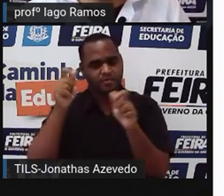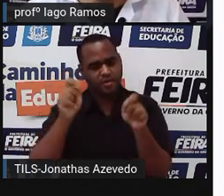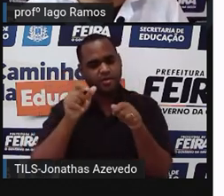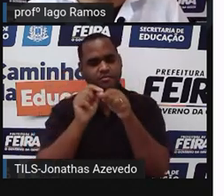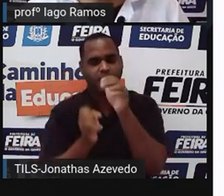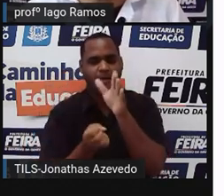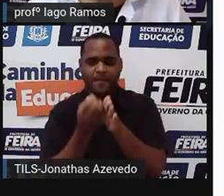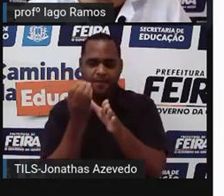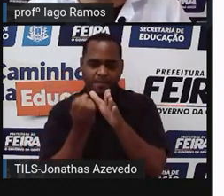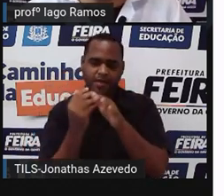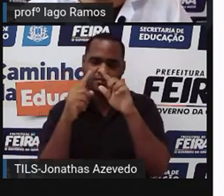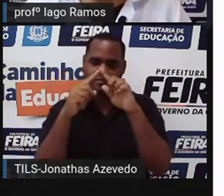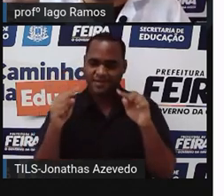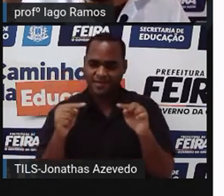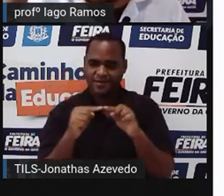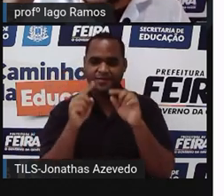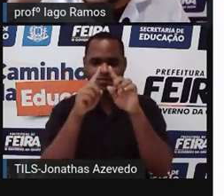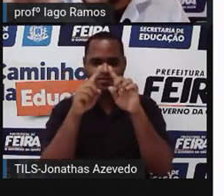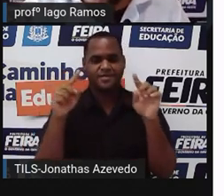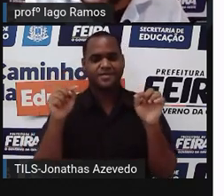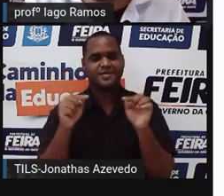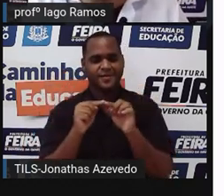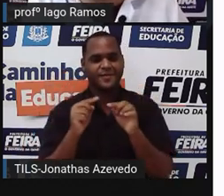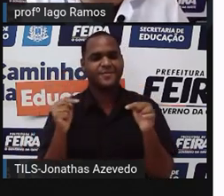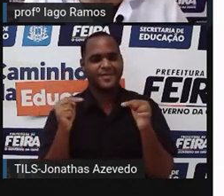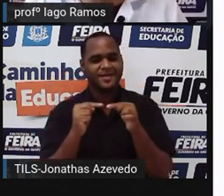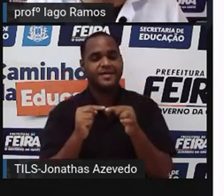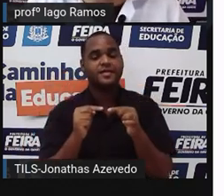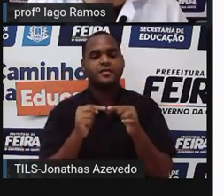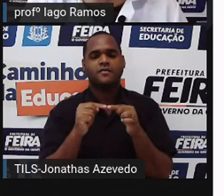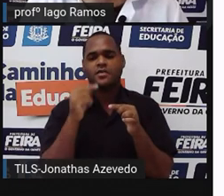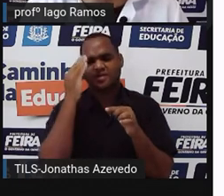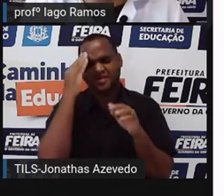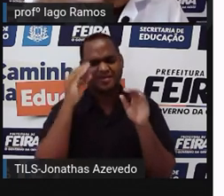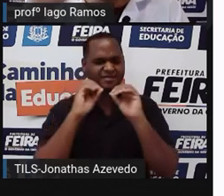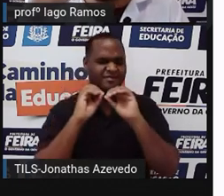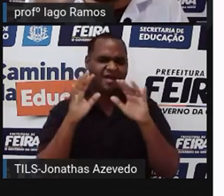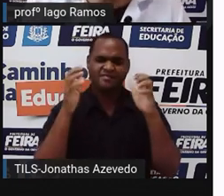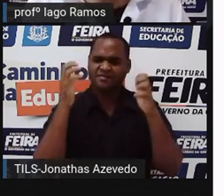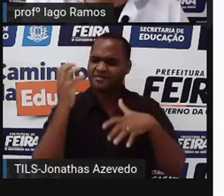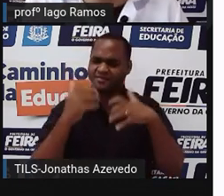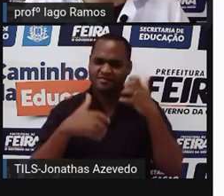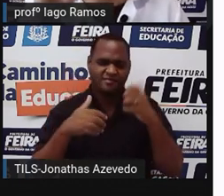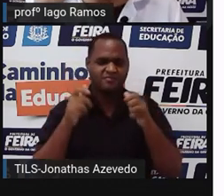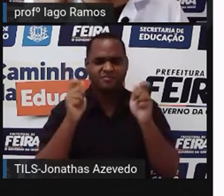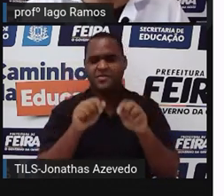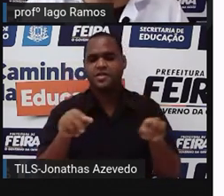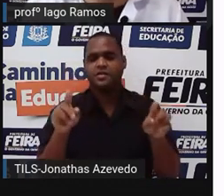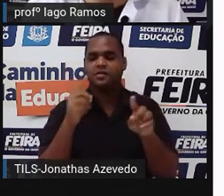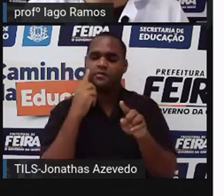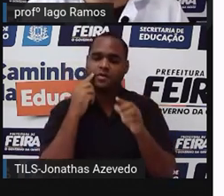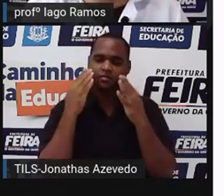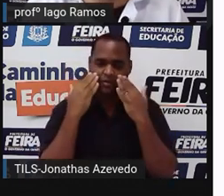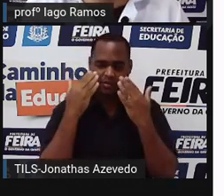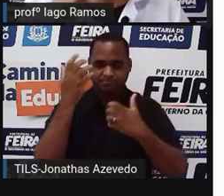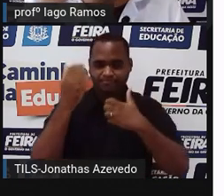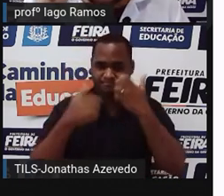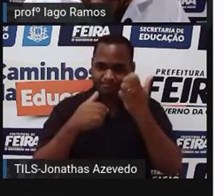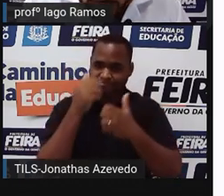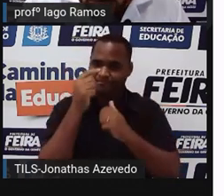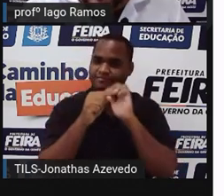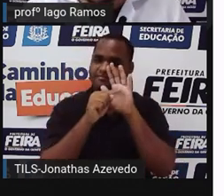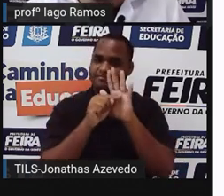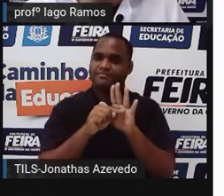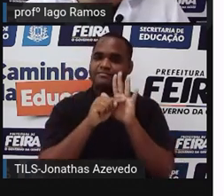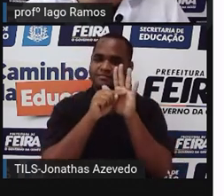qualquer triângulo retângulo, tá bom? Você não precisa entender toda essa construção. Só estou mostrando que existe uma explicação